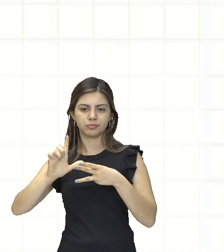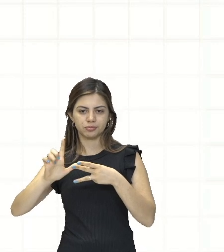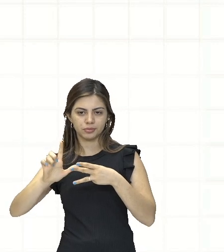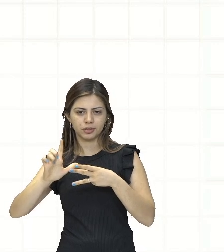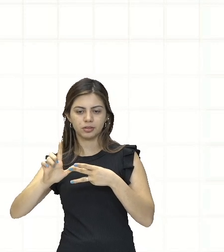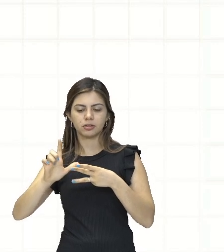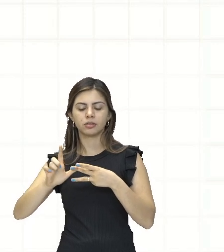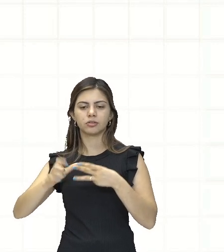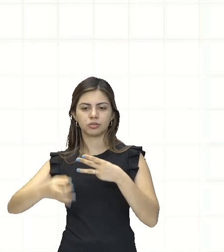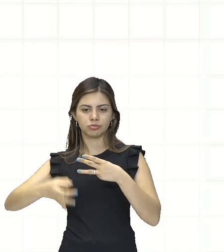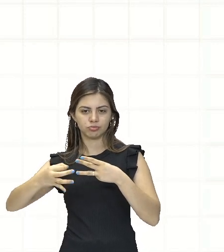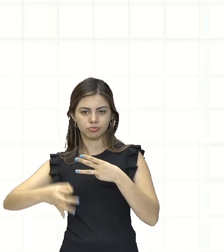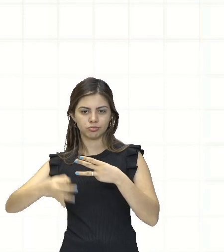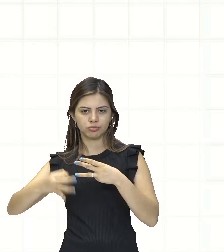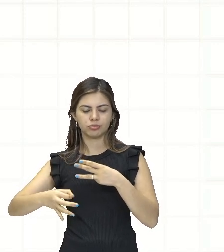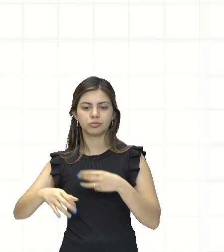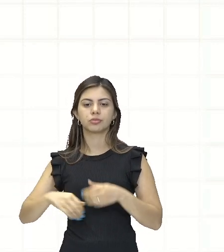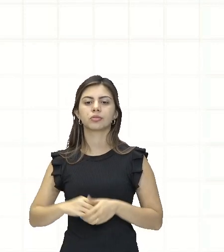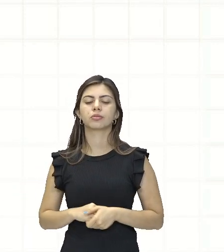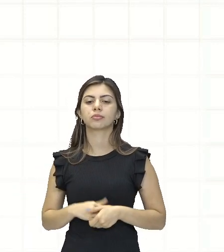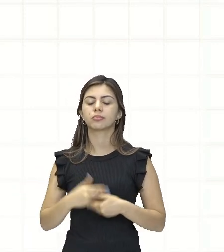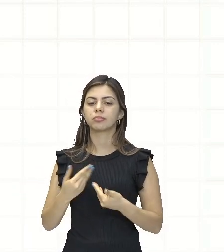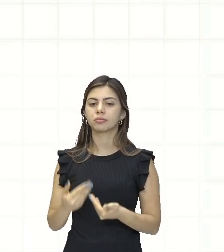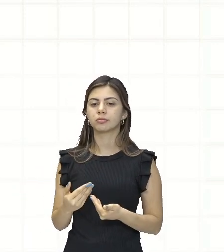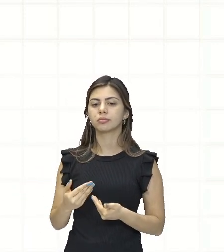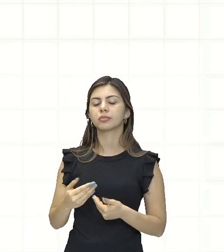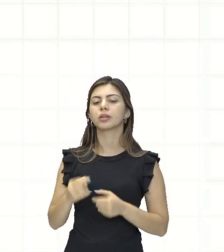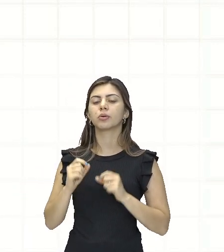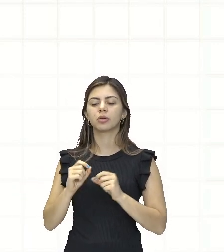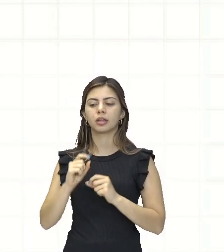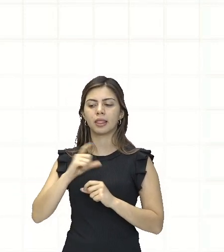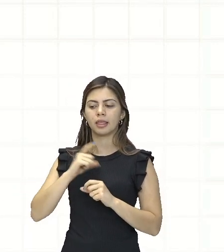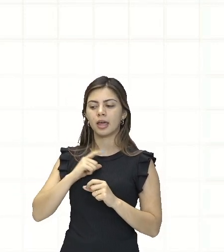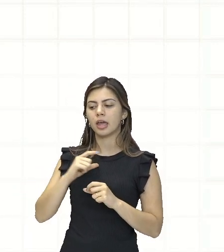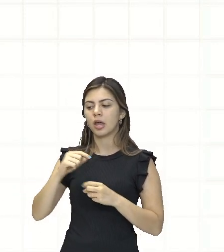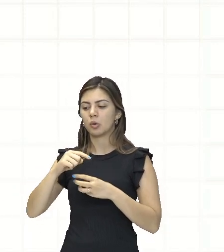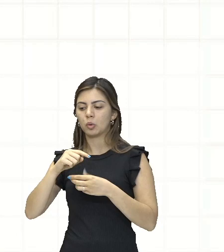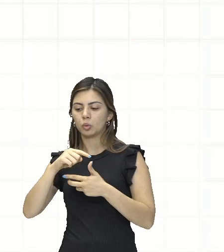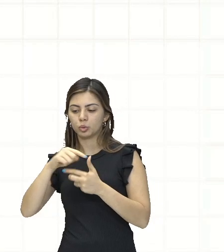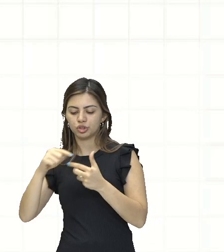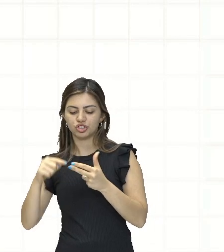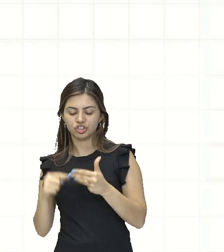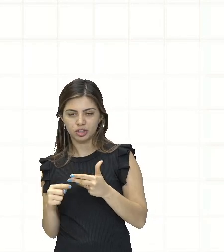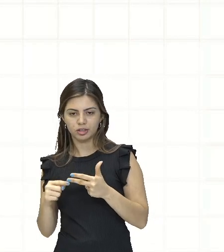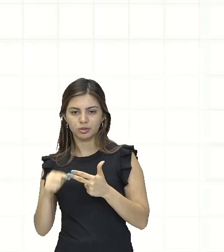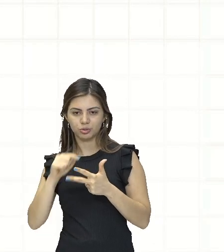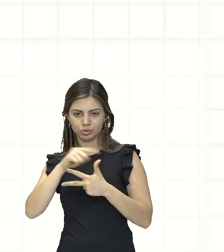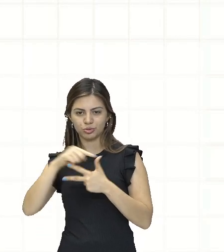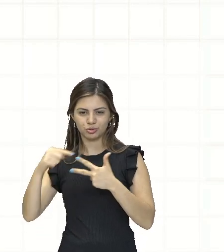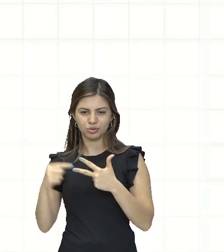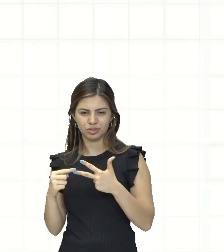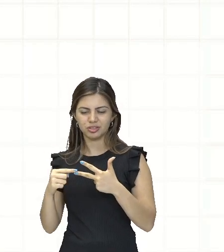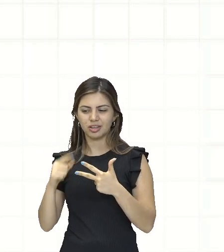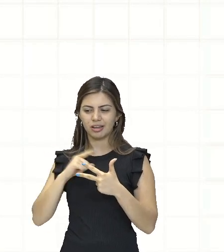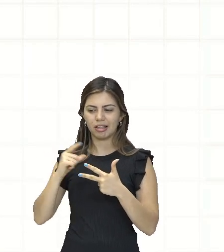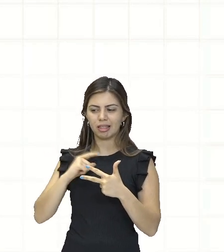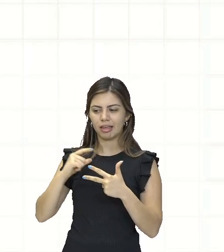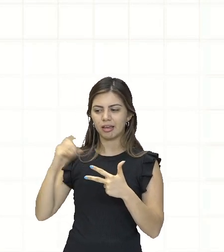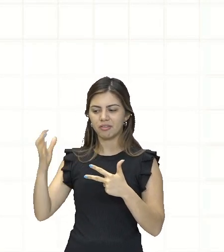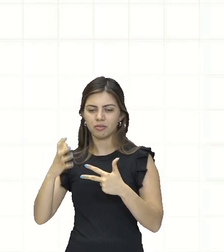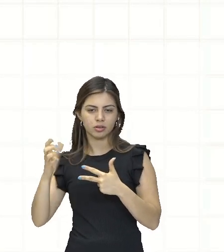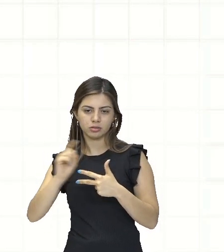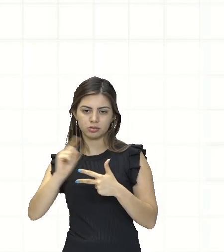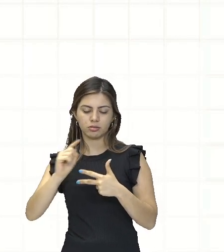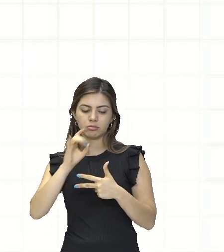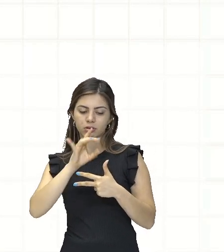e judiciário. Então, um poder, ele não vai interferir no outro poder. São três poderes que são independentes